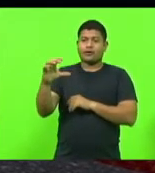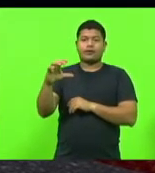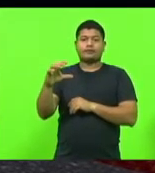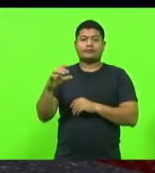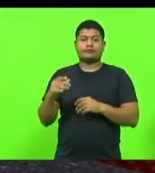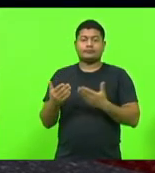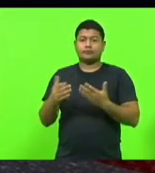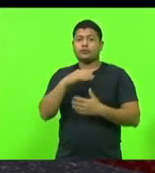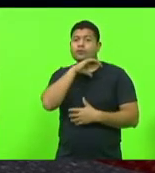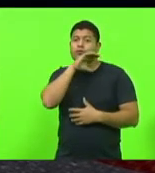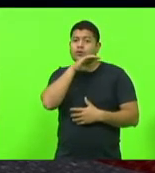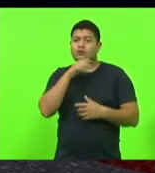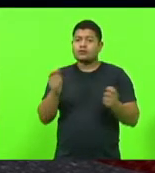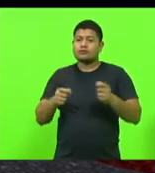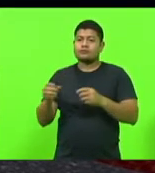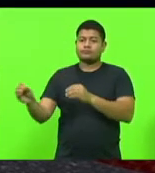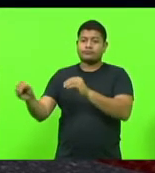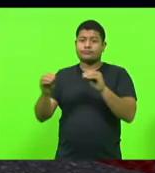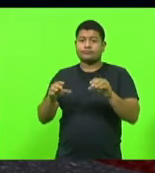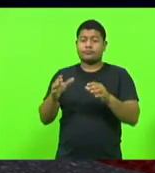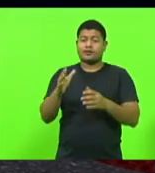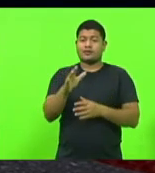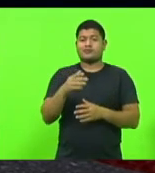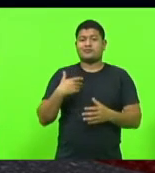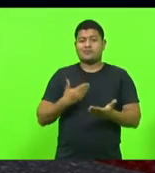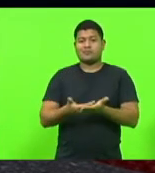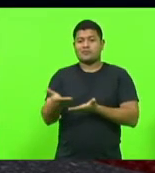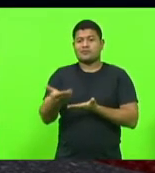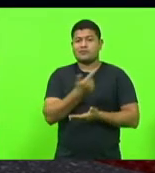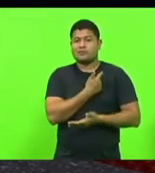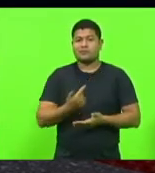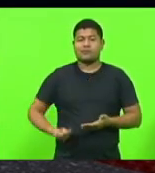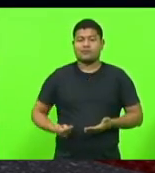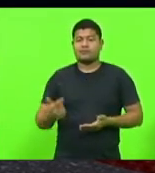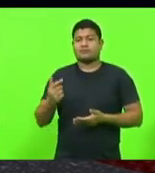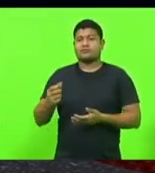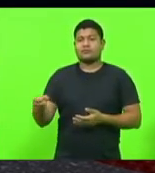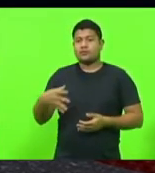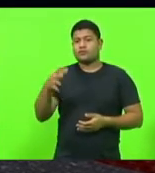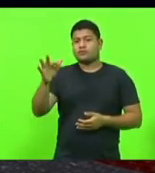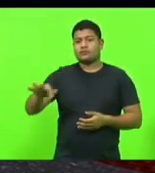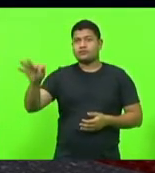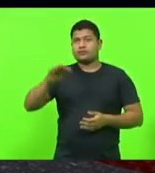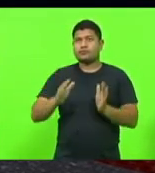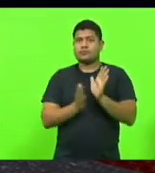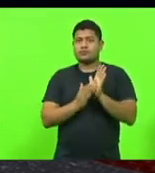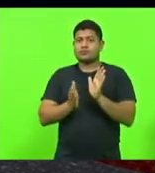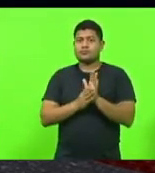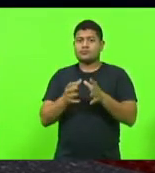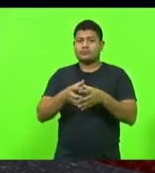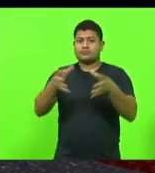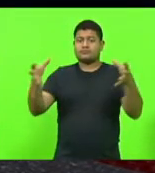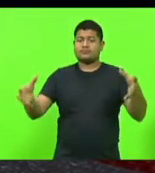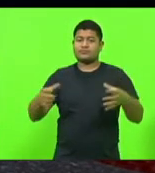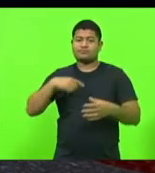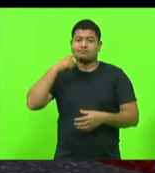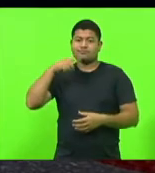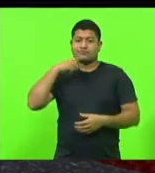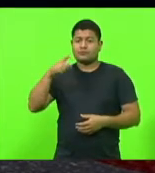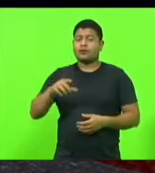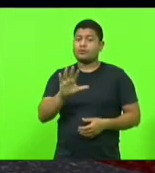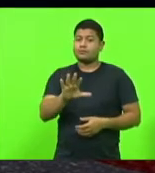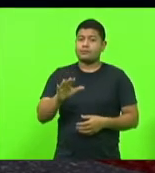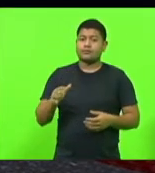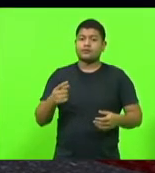próxima. Infelizmente, a partir do novo governo federal, essa proposta de expansão não andou, mas nós